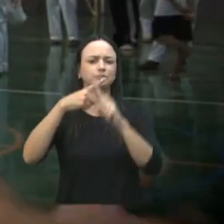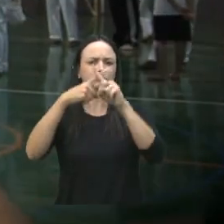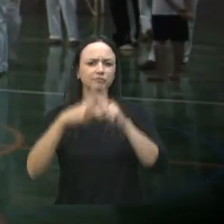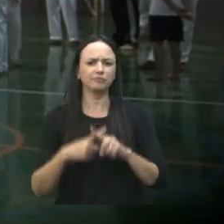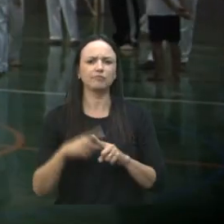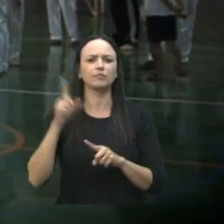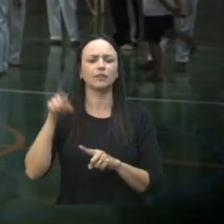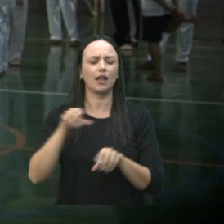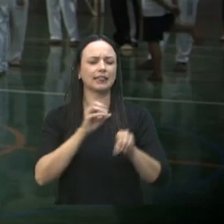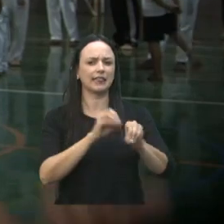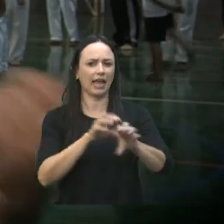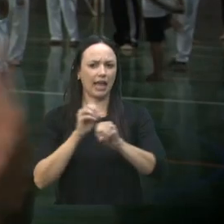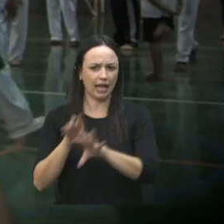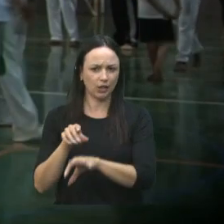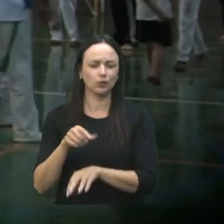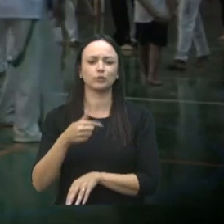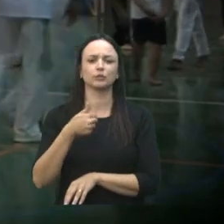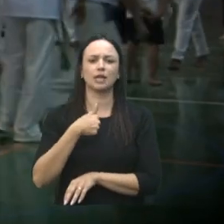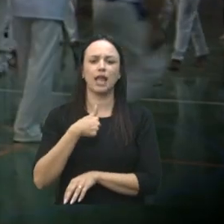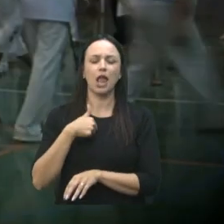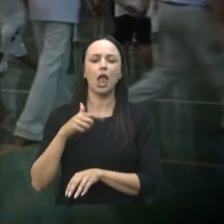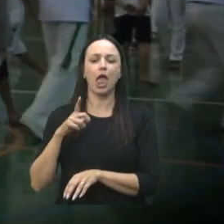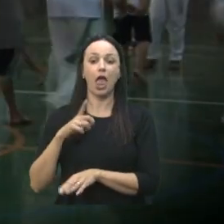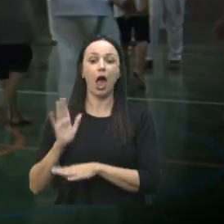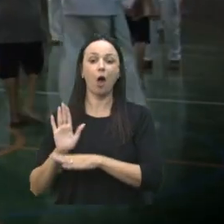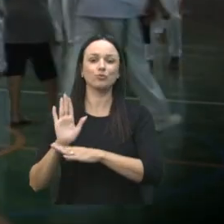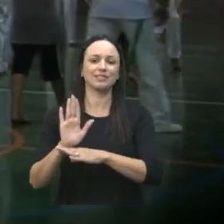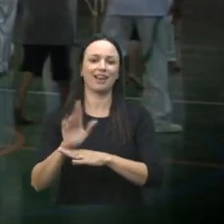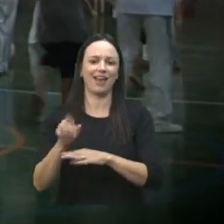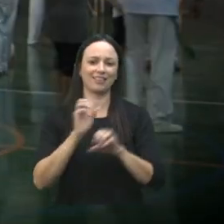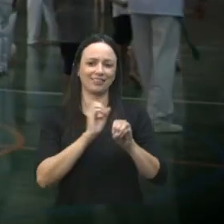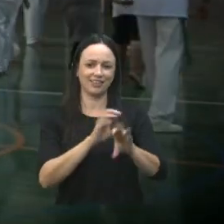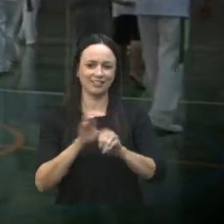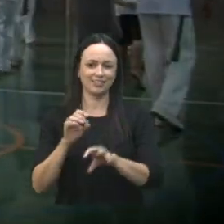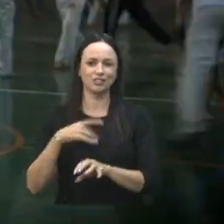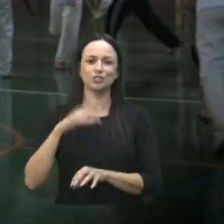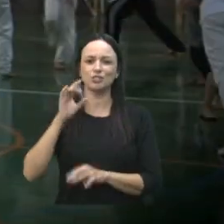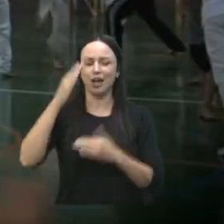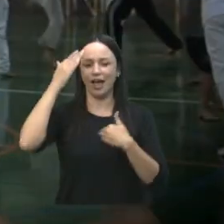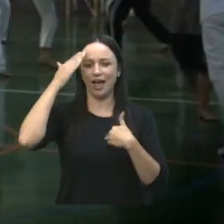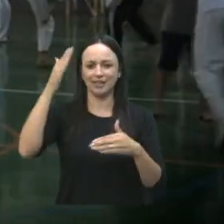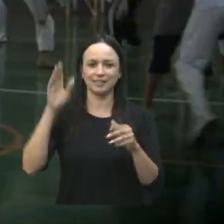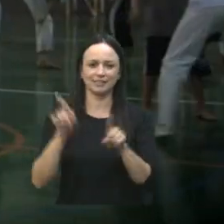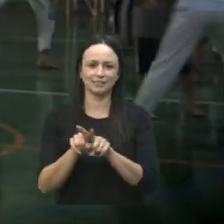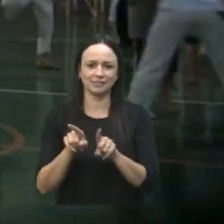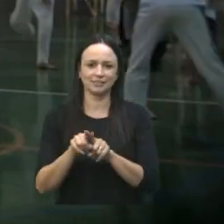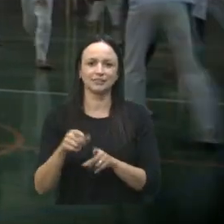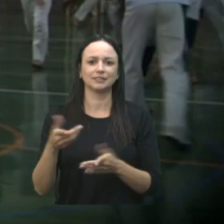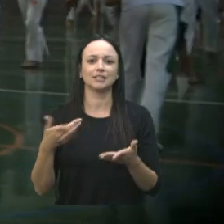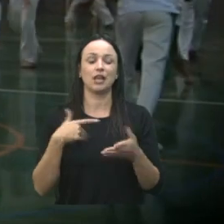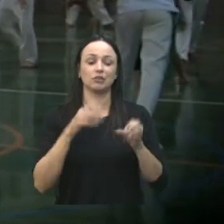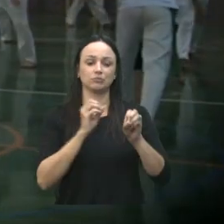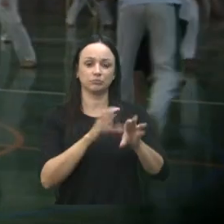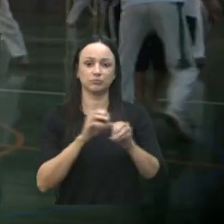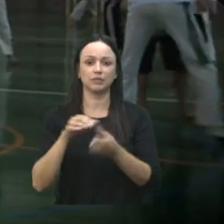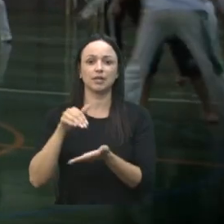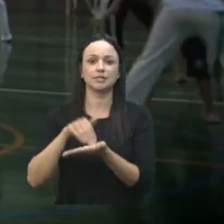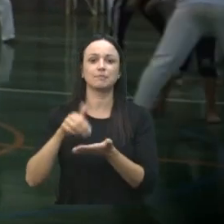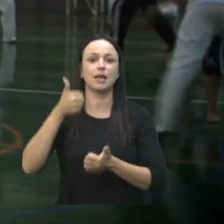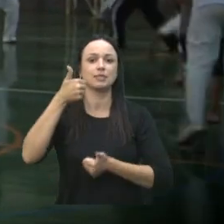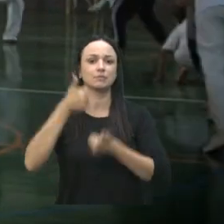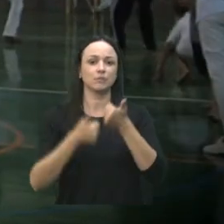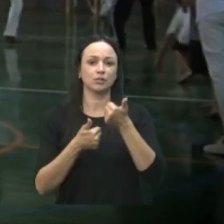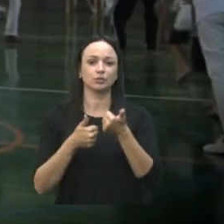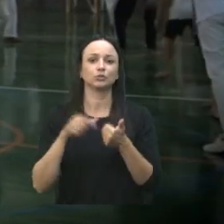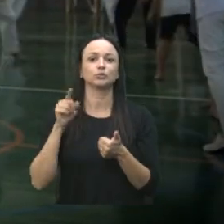era o técnico, né? E eu era auxiliar técnico dele. Eu só tenho que agradecer também. Eu sou técnico da Secretaria de Esportes da Capoeira. A